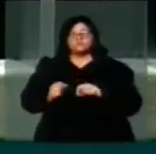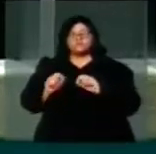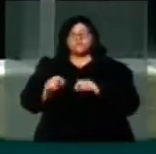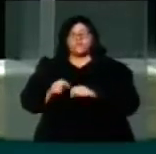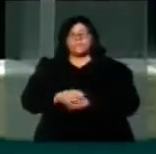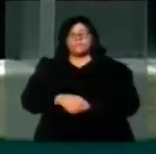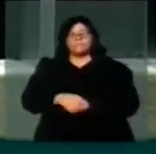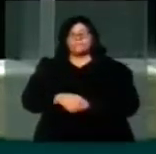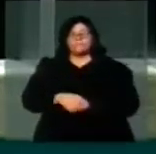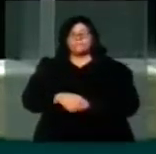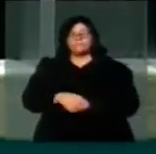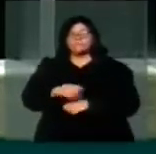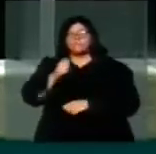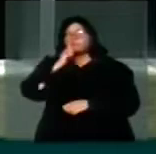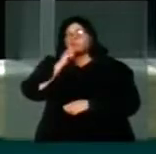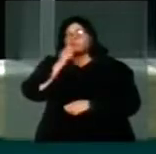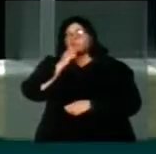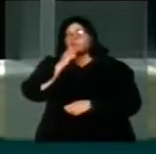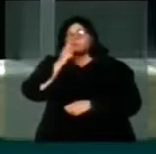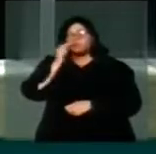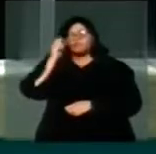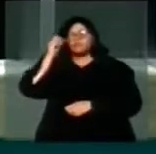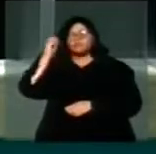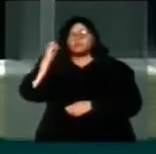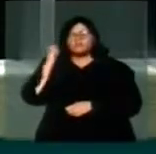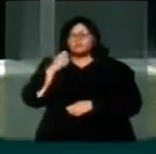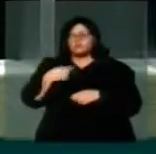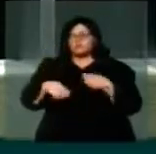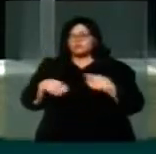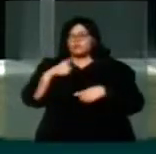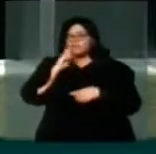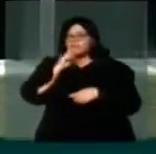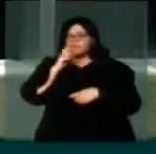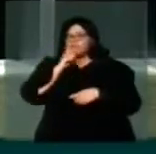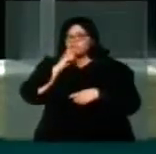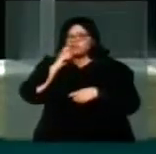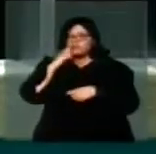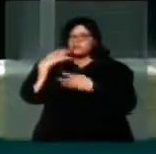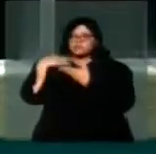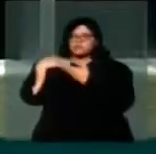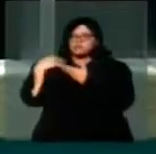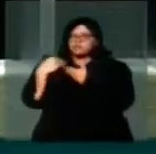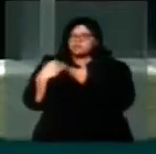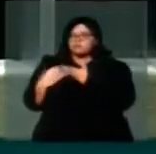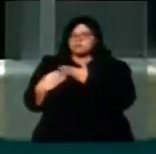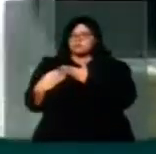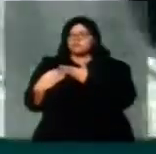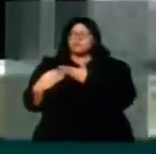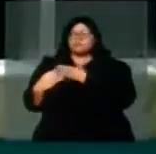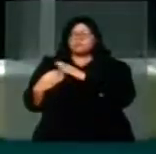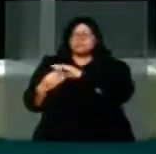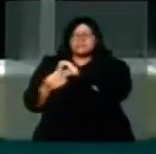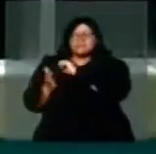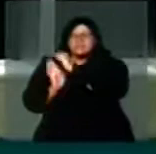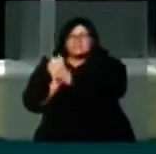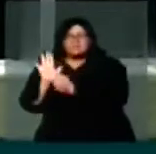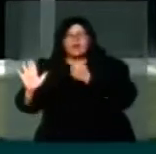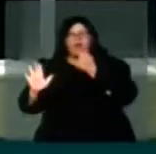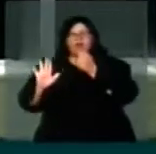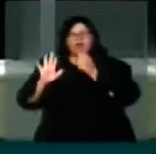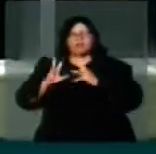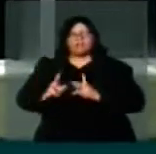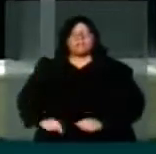da Guerra Fria, que vem desde a Segunda Guerra Mundial na prática, e que se manteve com Cuba, com